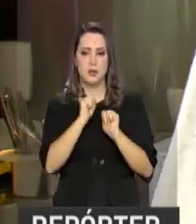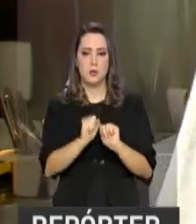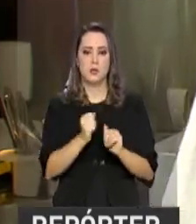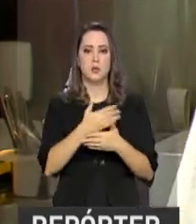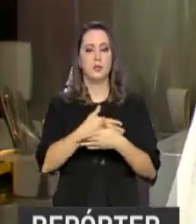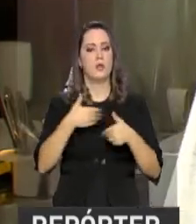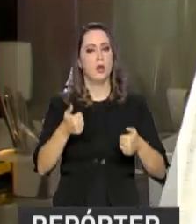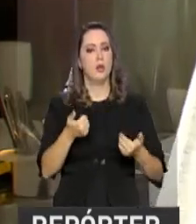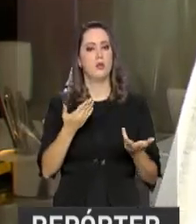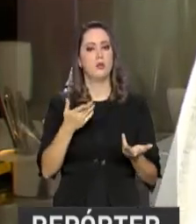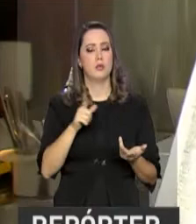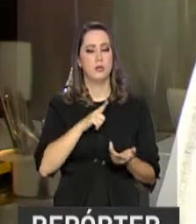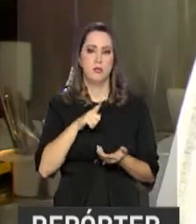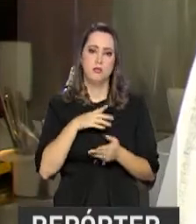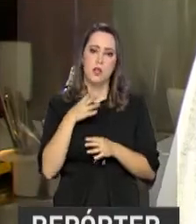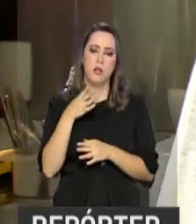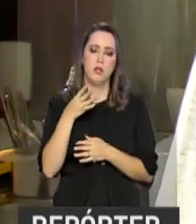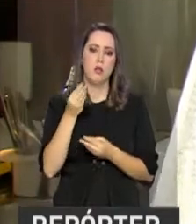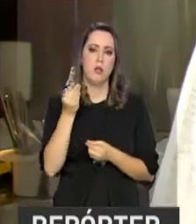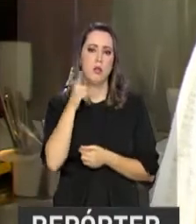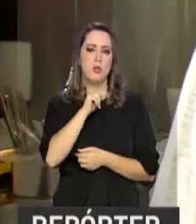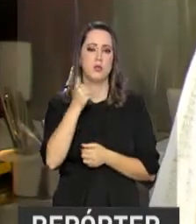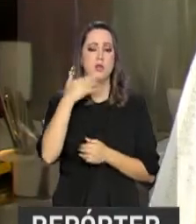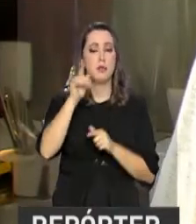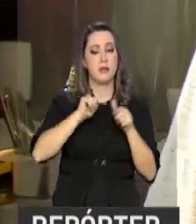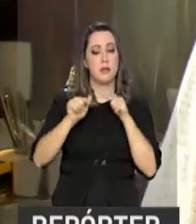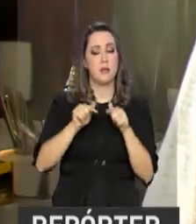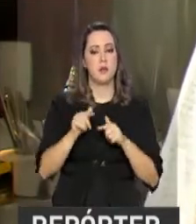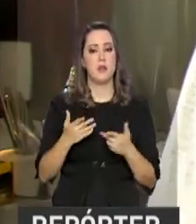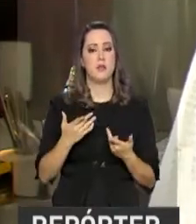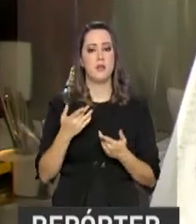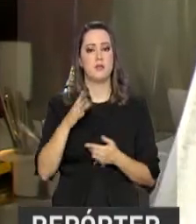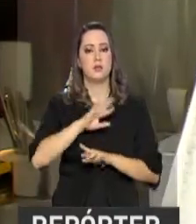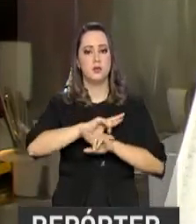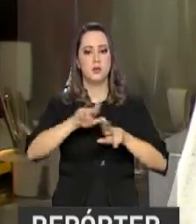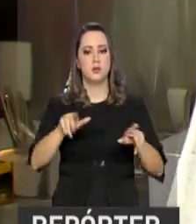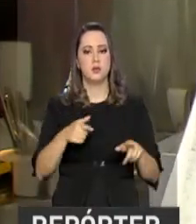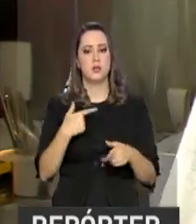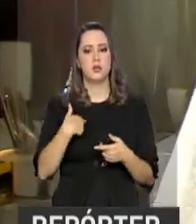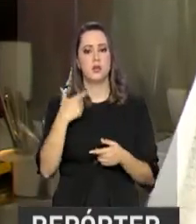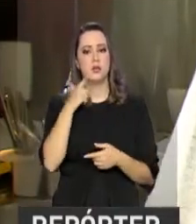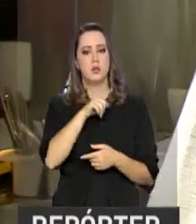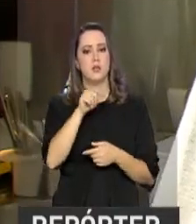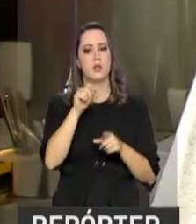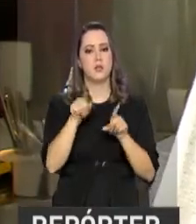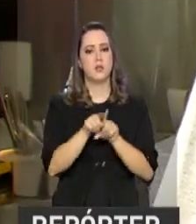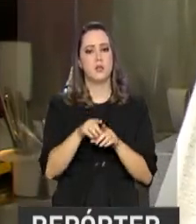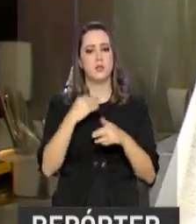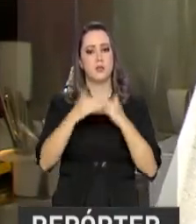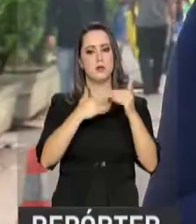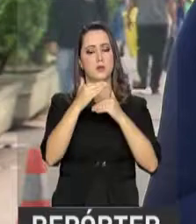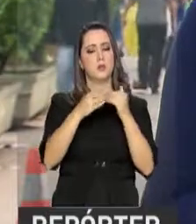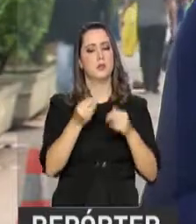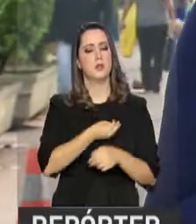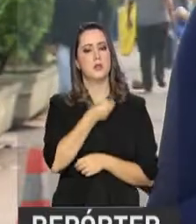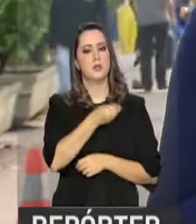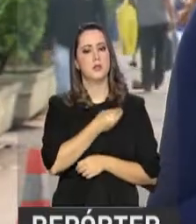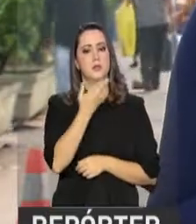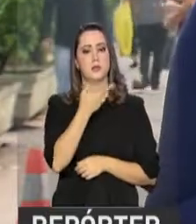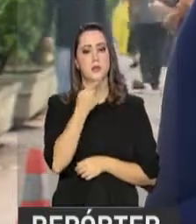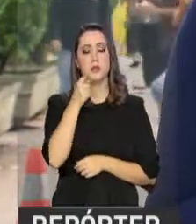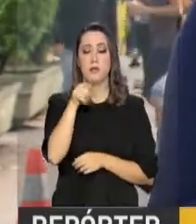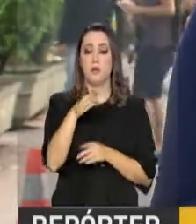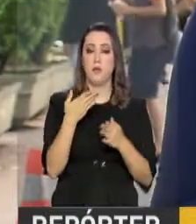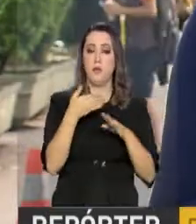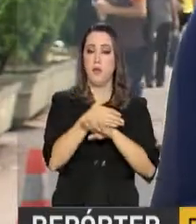lejana tentar um conseguir mais um prego e essas coisas tentar subir e subir na vida o diego faz